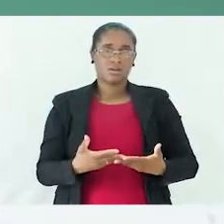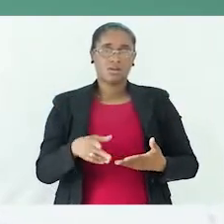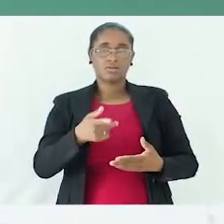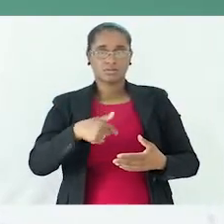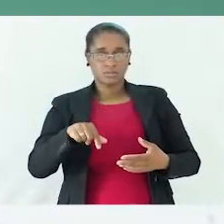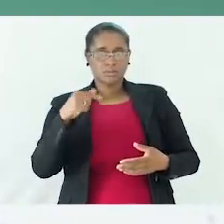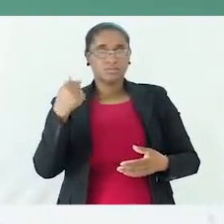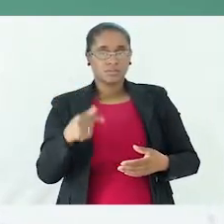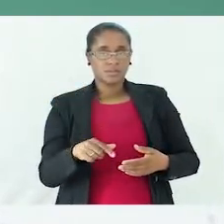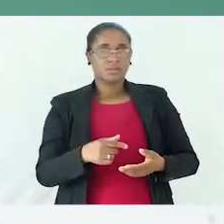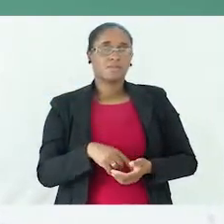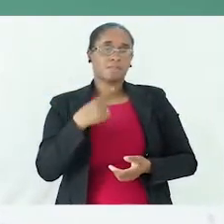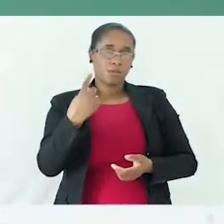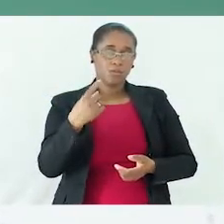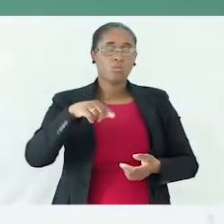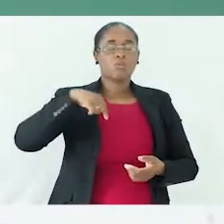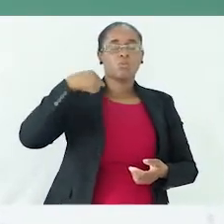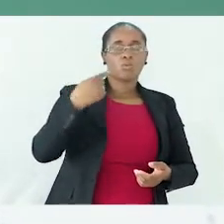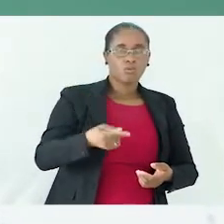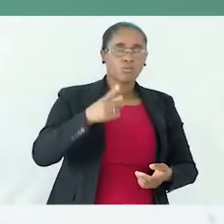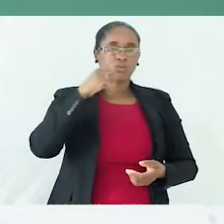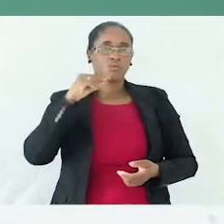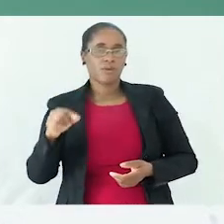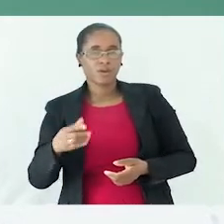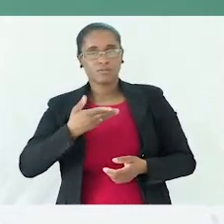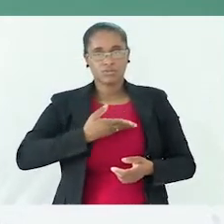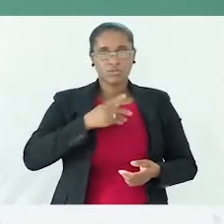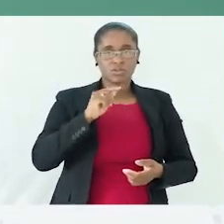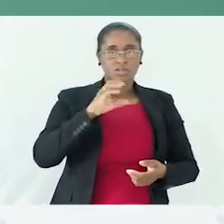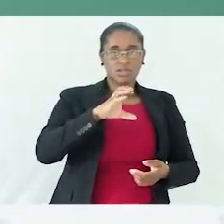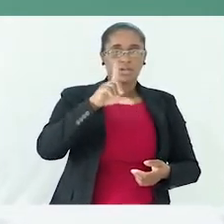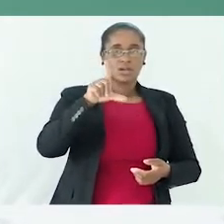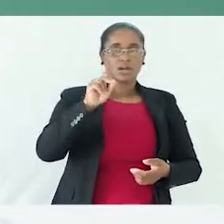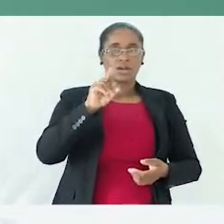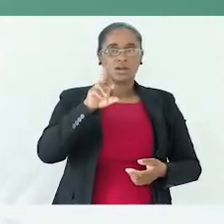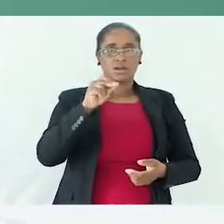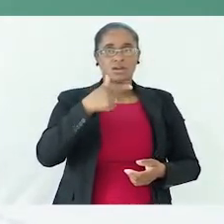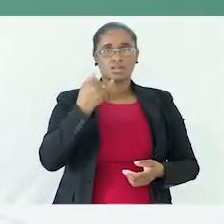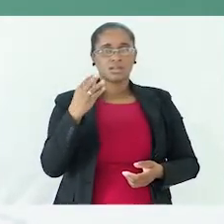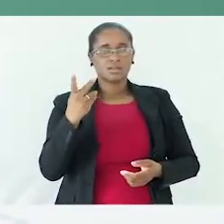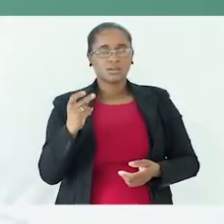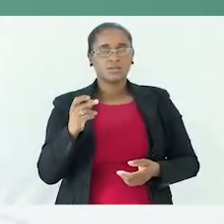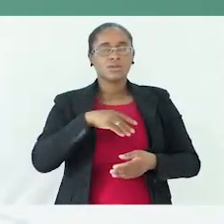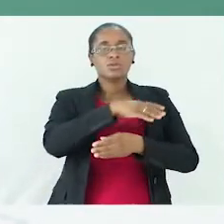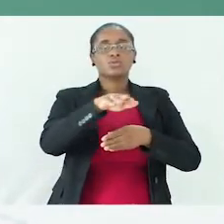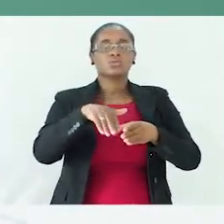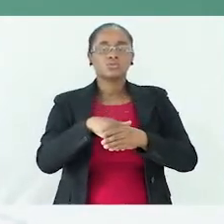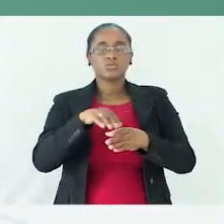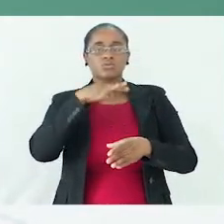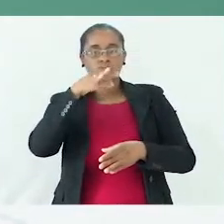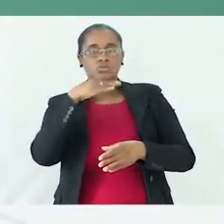ter um outro verbo declarativo que introduz o discurso indireto. Qual